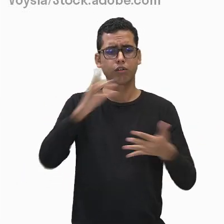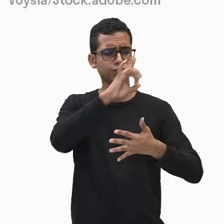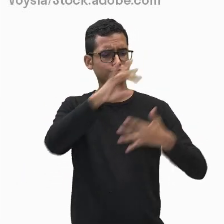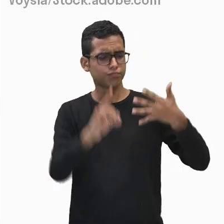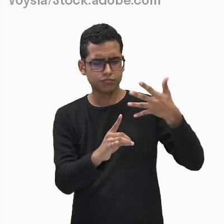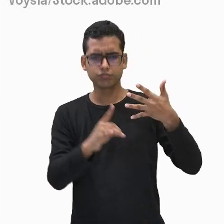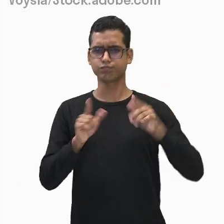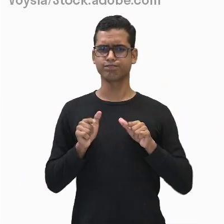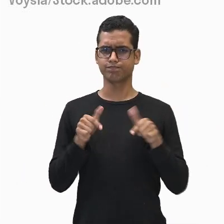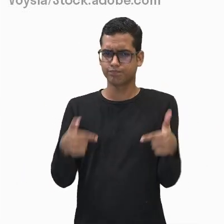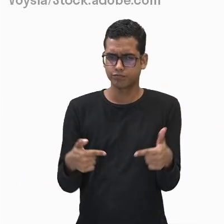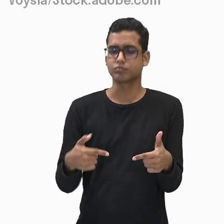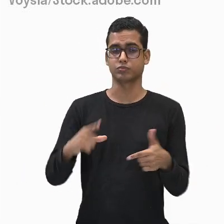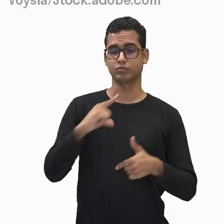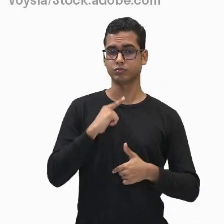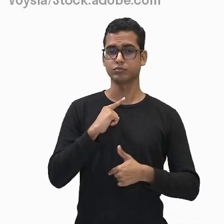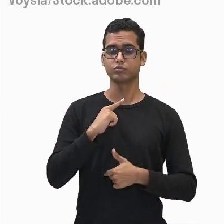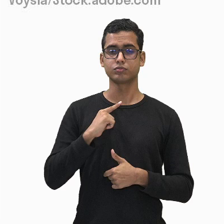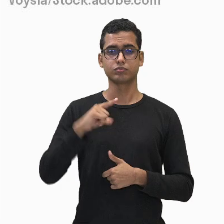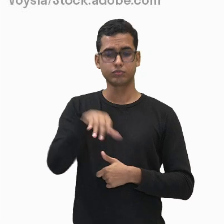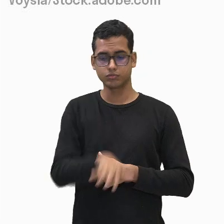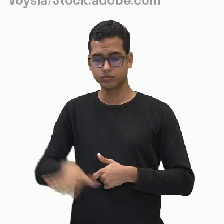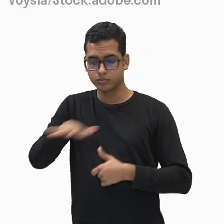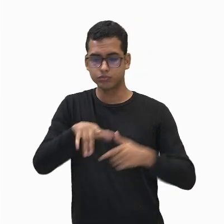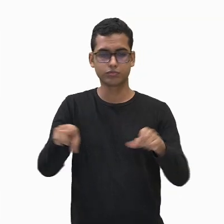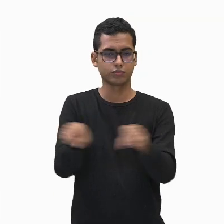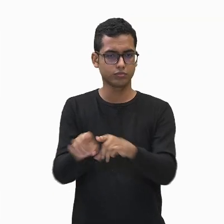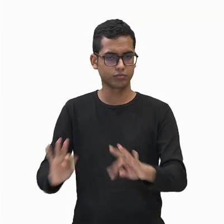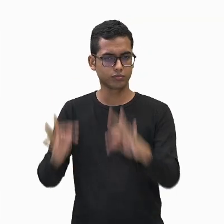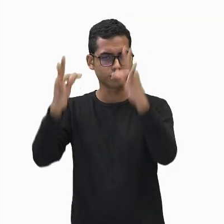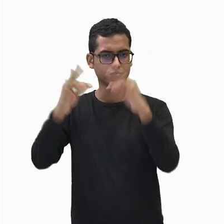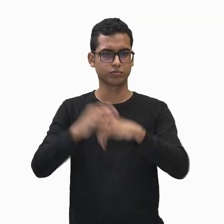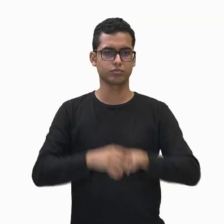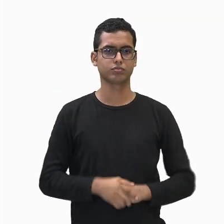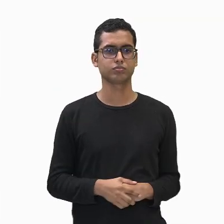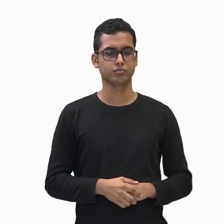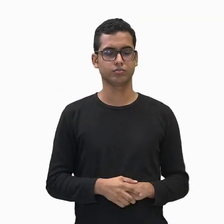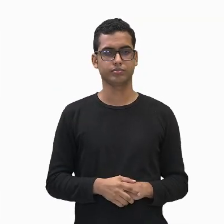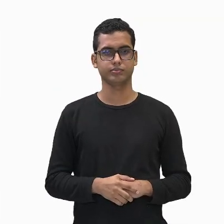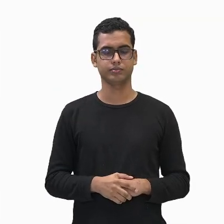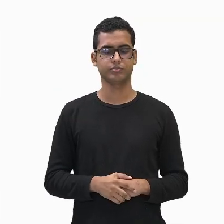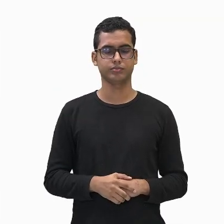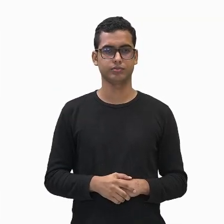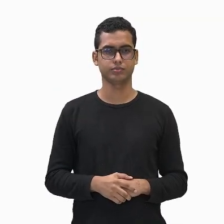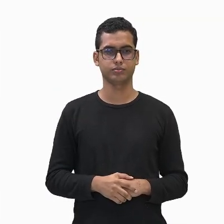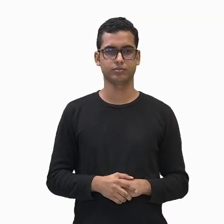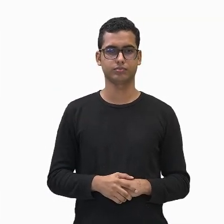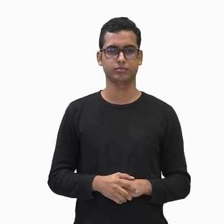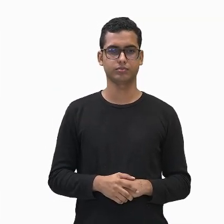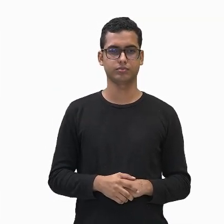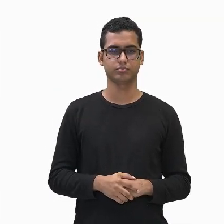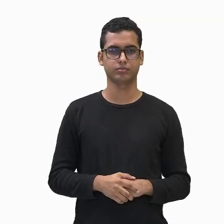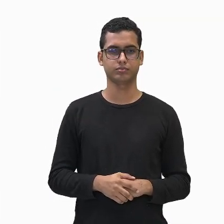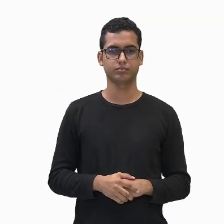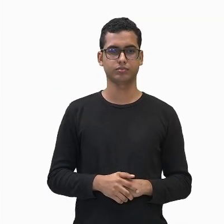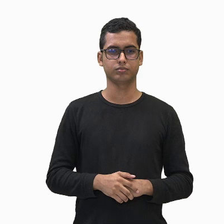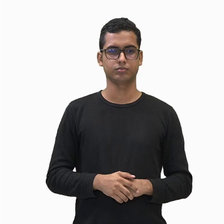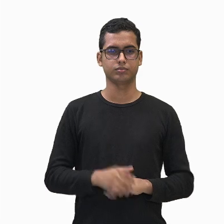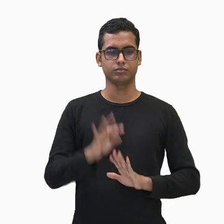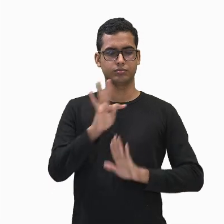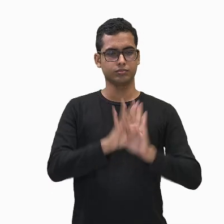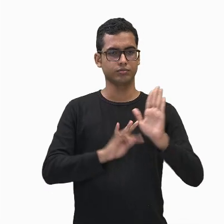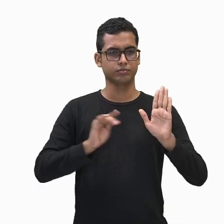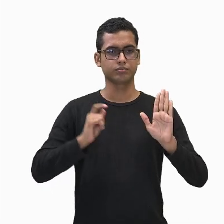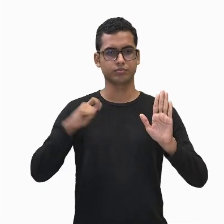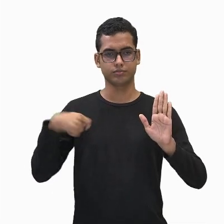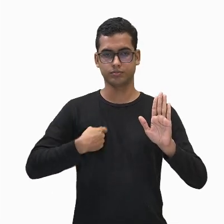que elas fazem, qual que é a função de cada uma. Então, os provadores de